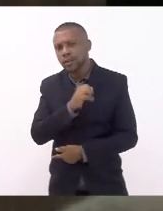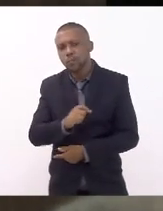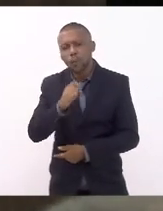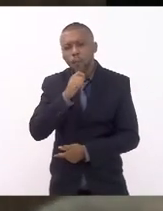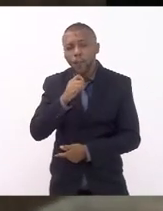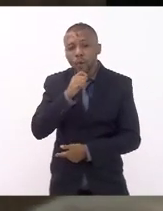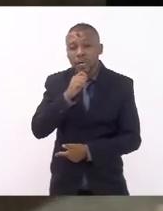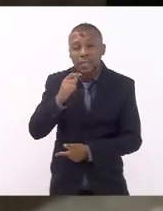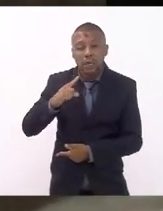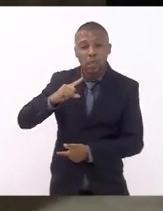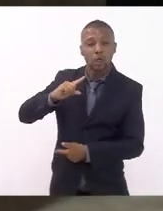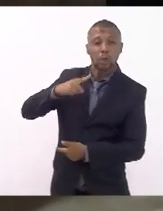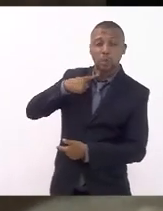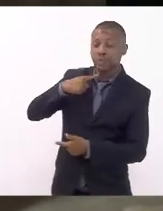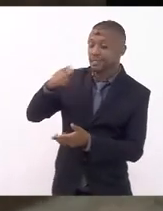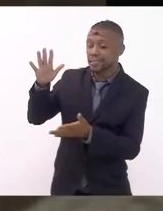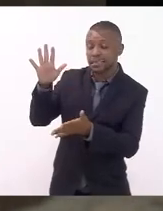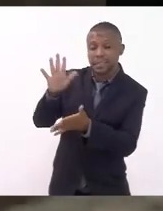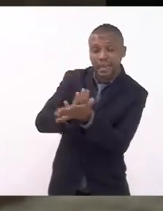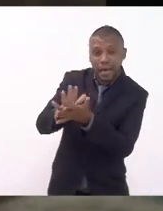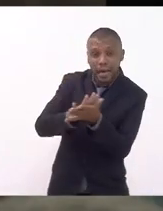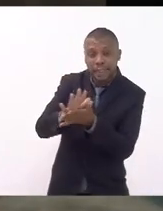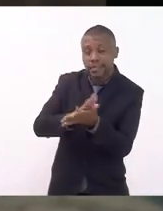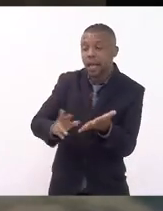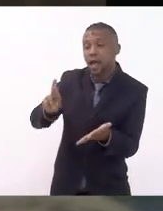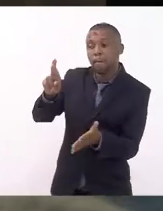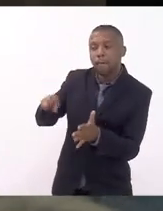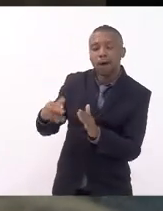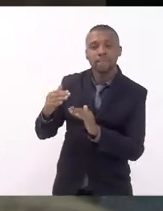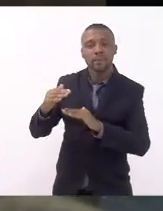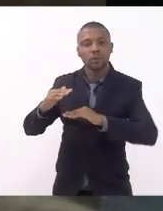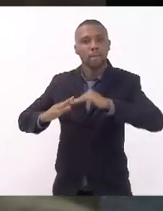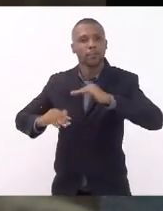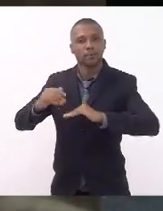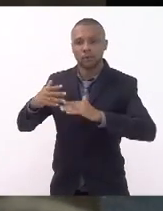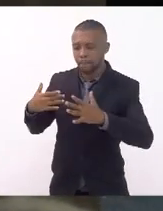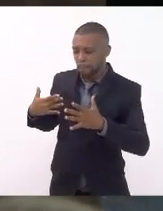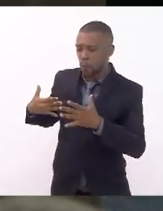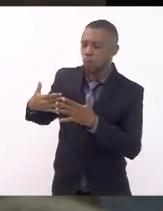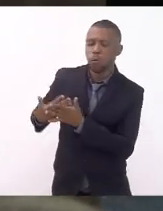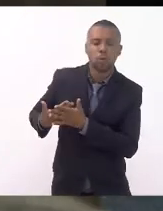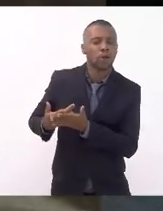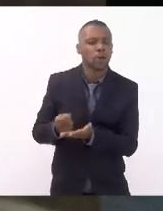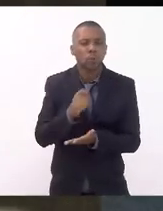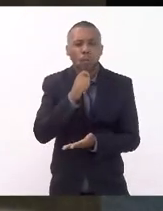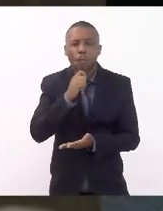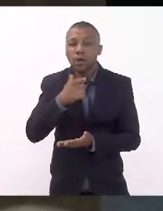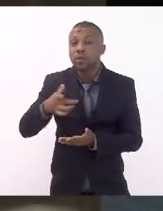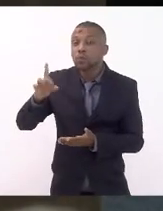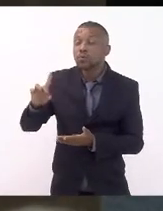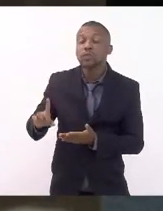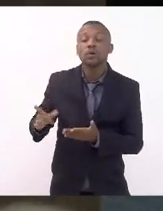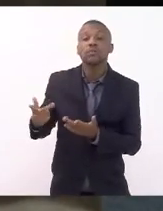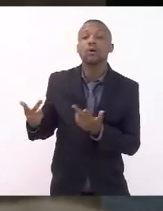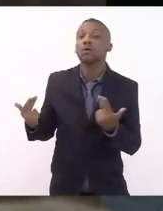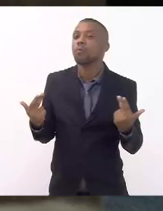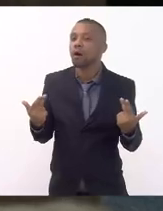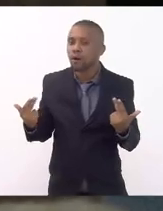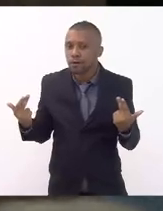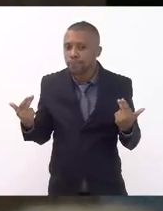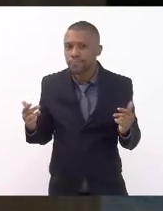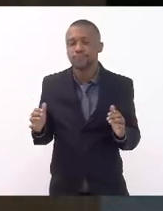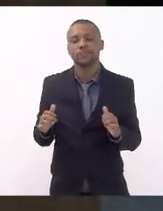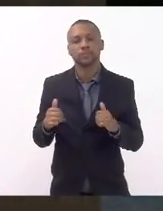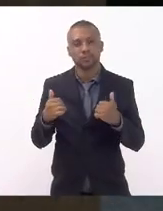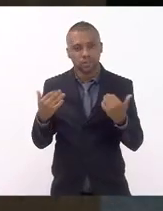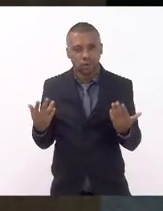mácula nenhuma que desabone a sua vida profissional, não teria o mesmo tratamento? Então, senhor